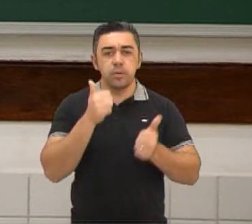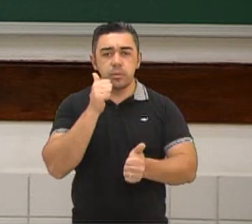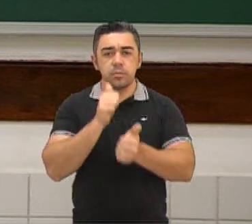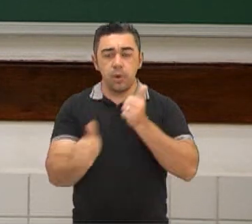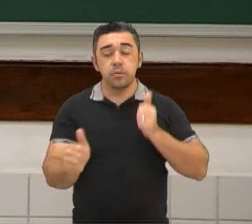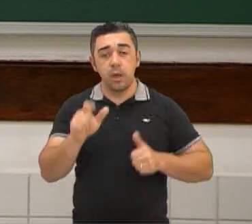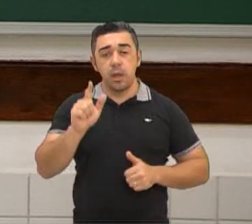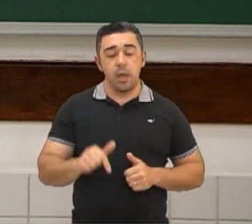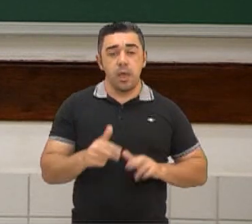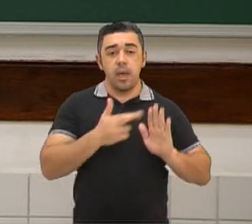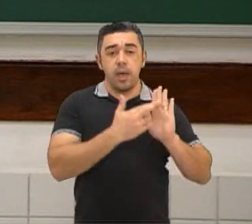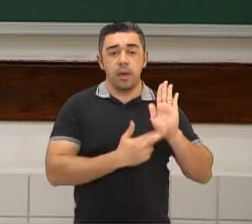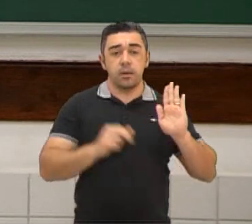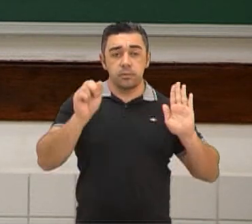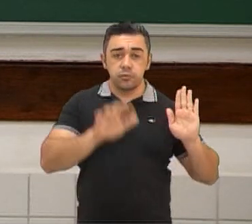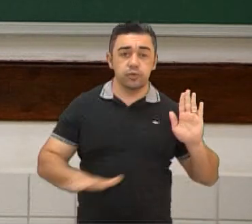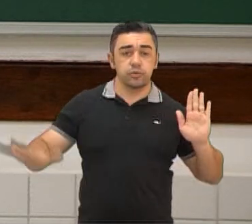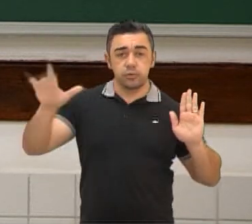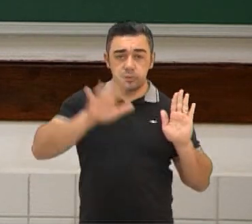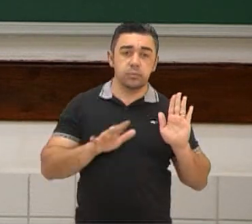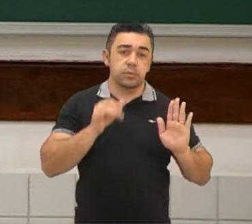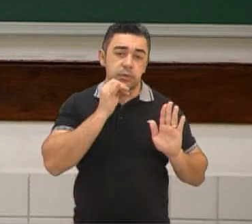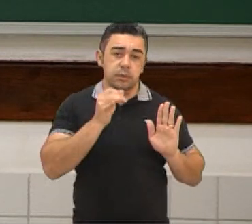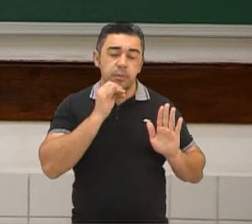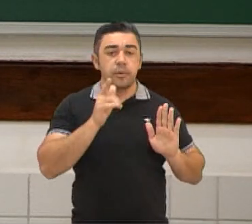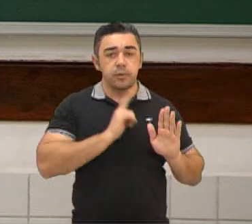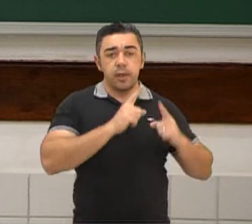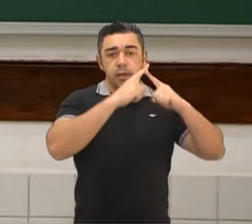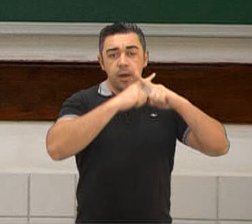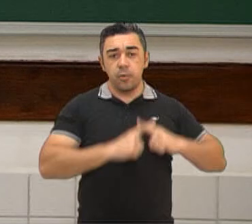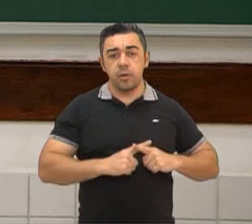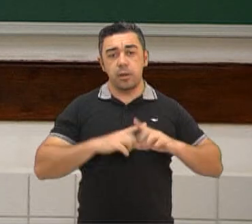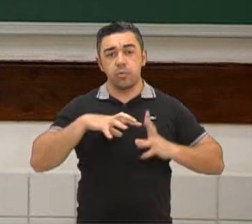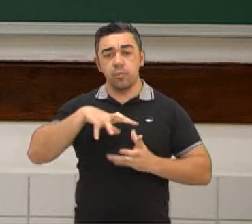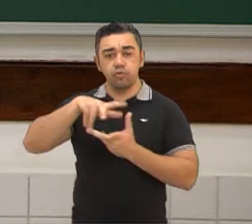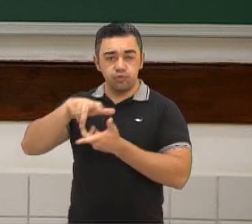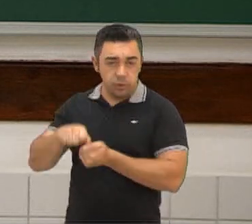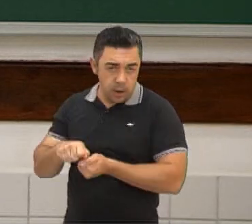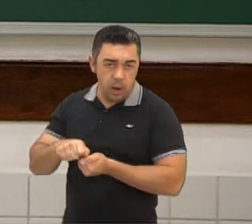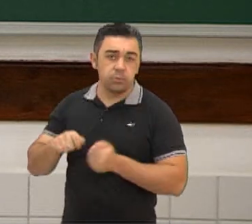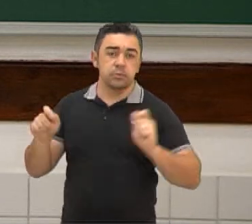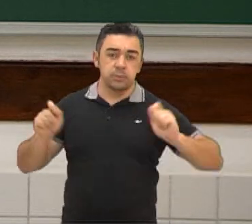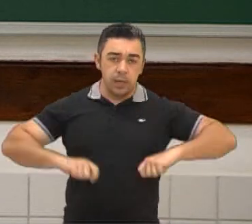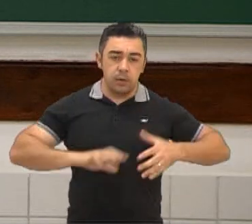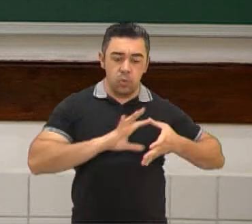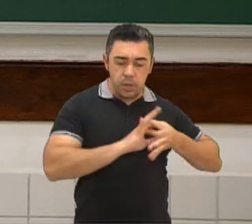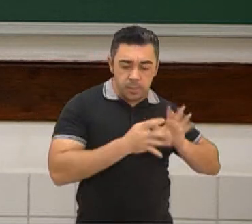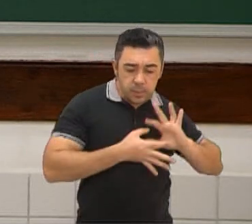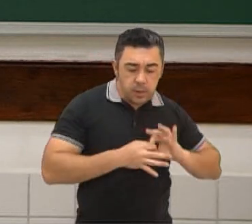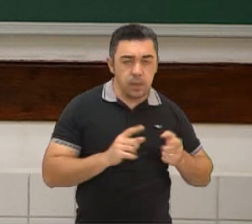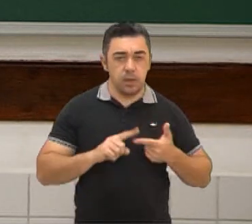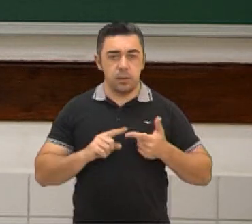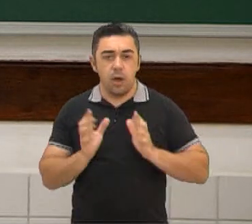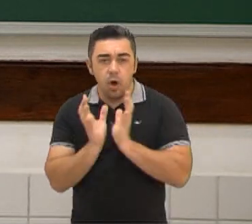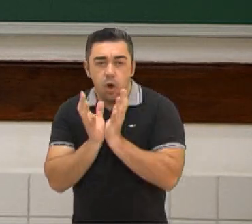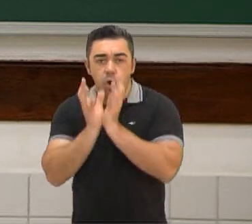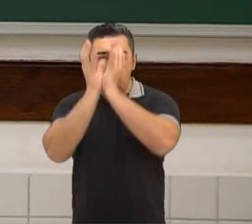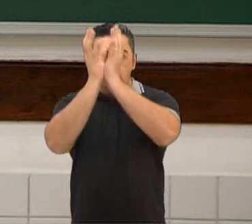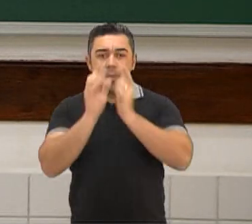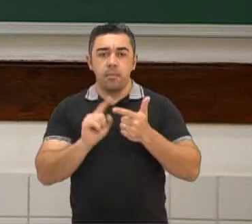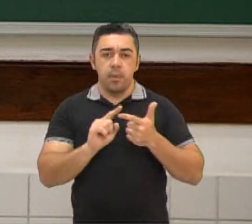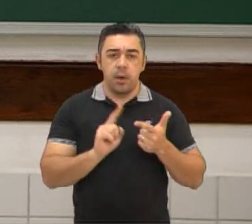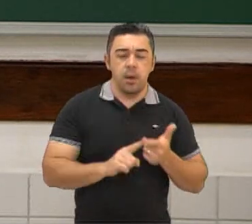regras universais que nós conseguimos ter, por exemplo, campeonatos mundiais, que nós conseguimos ter Copa do Mundo de